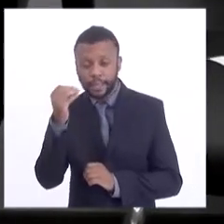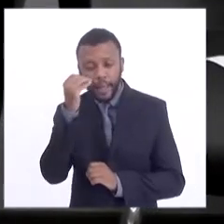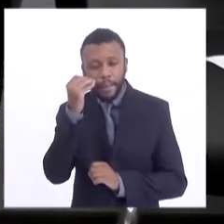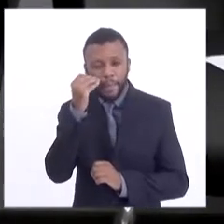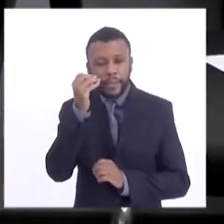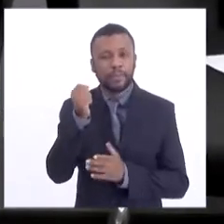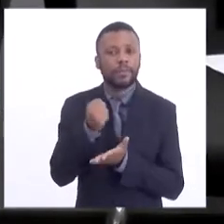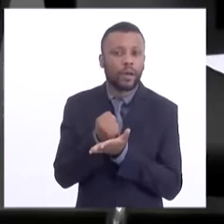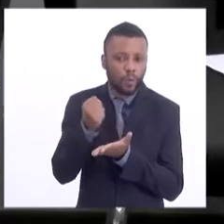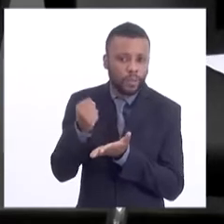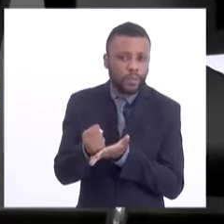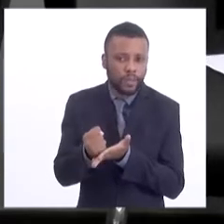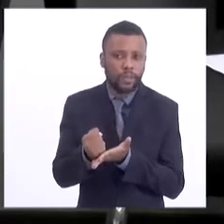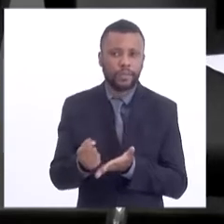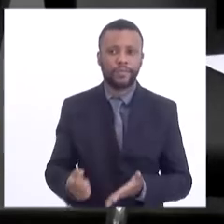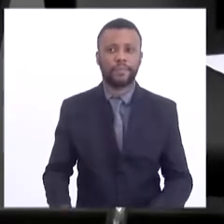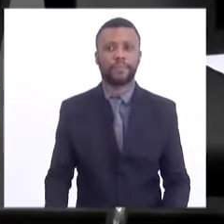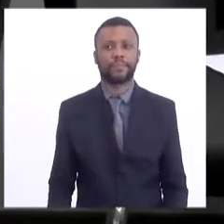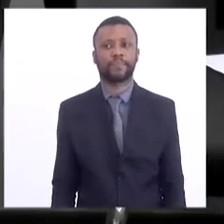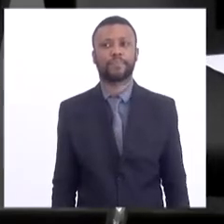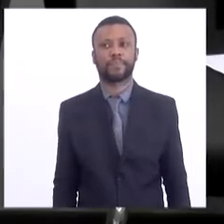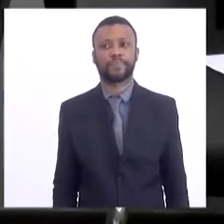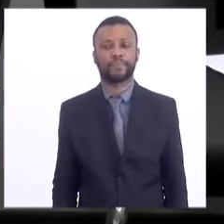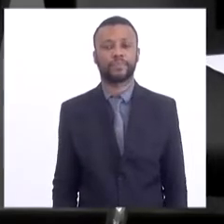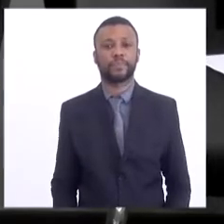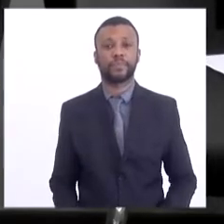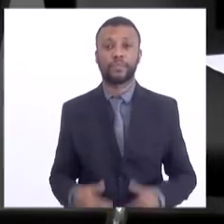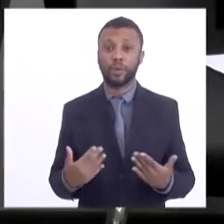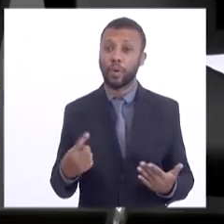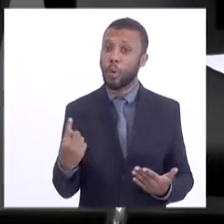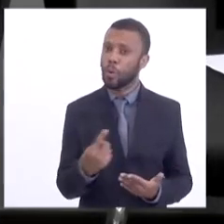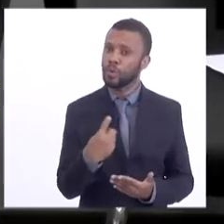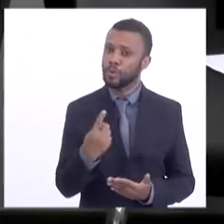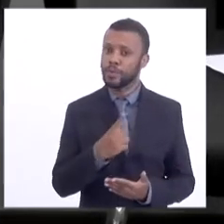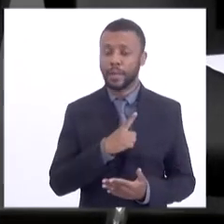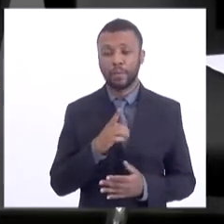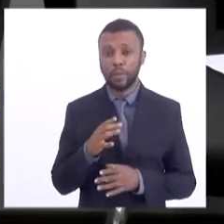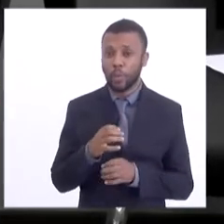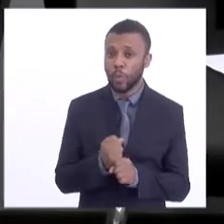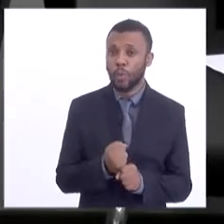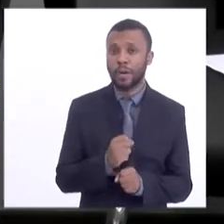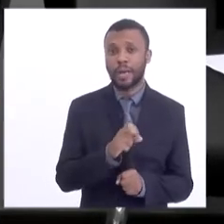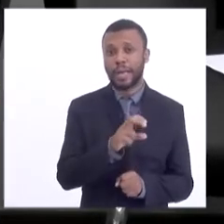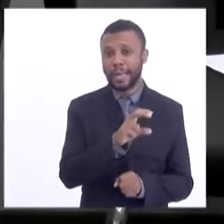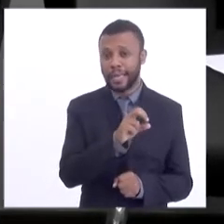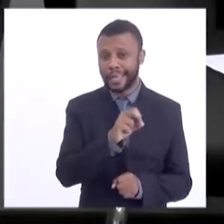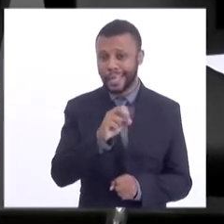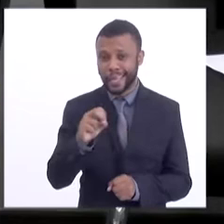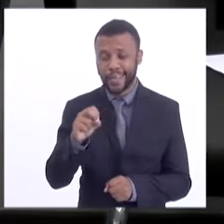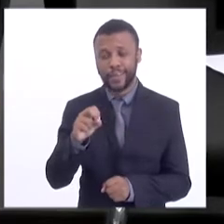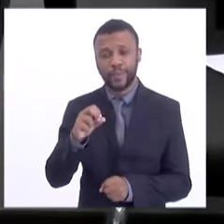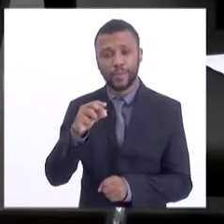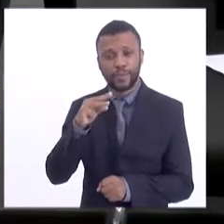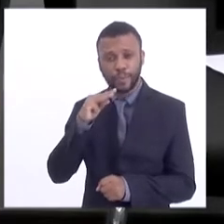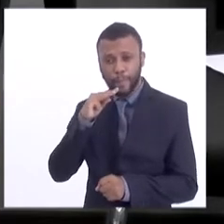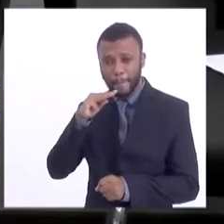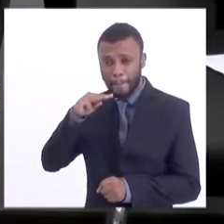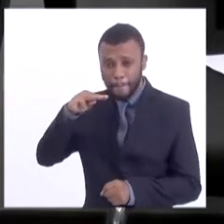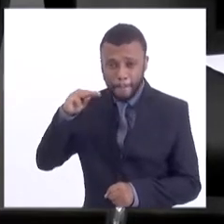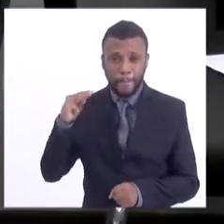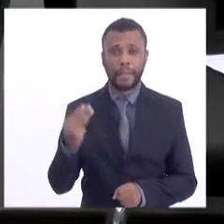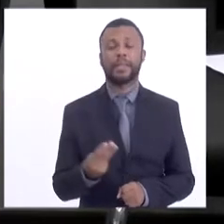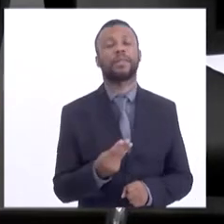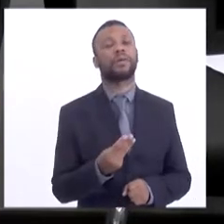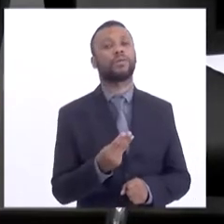seja e nós temos somente aproximadamente meio Milhão Oi Dulce